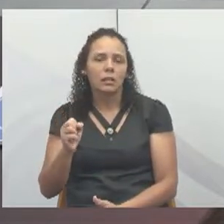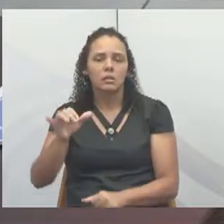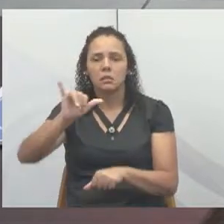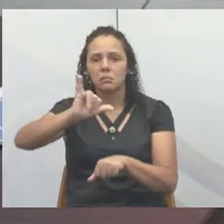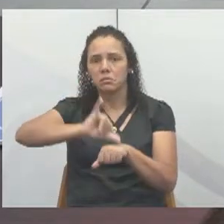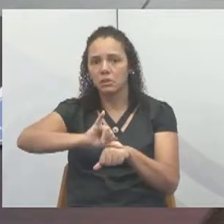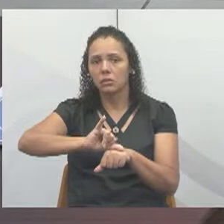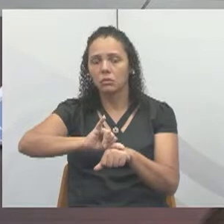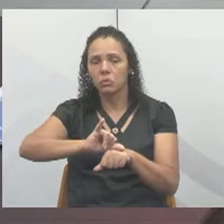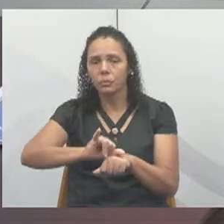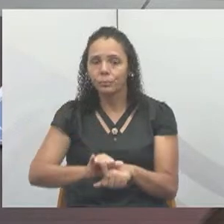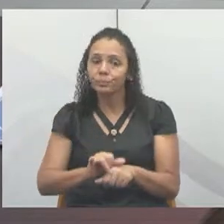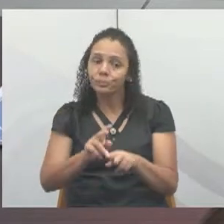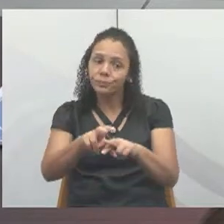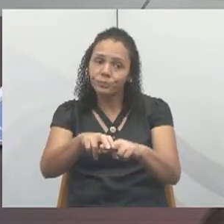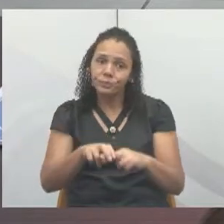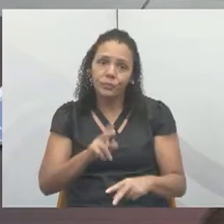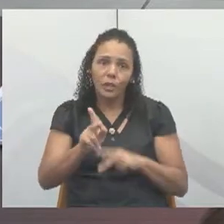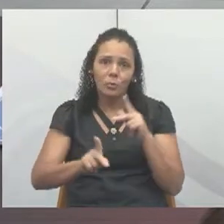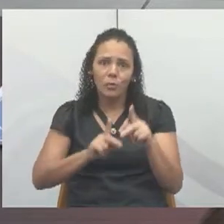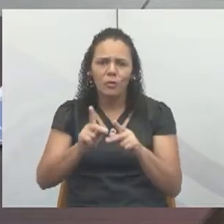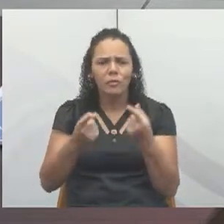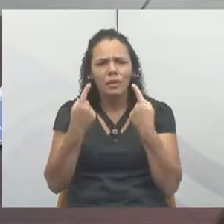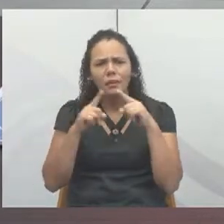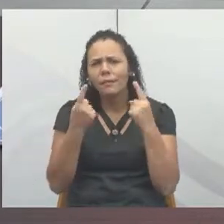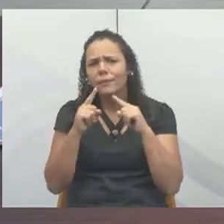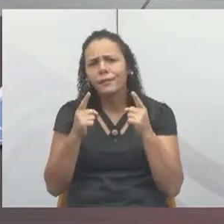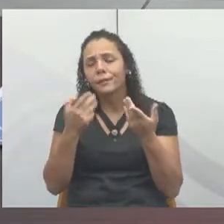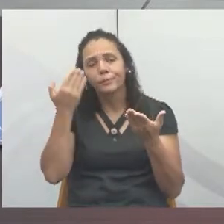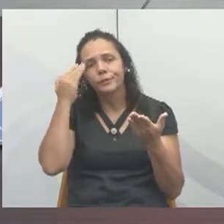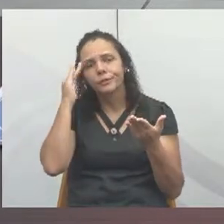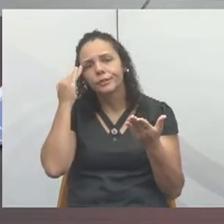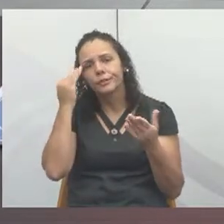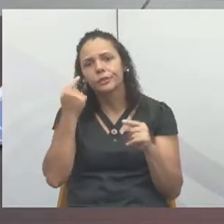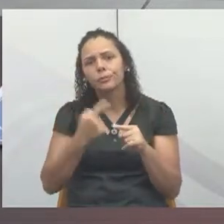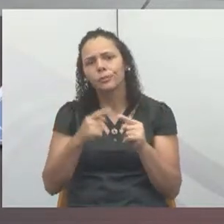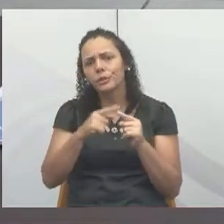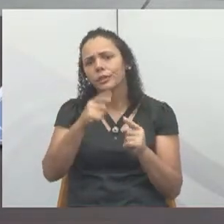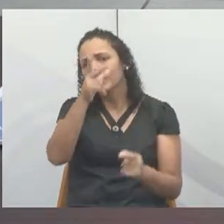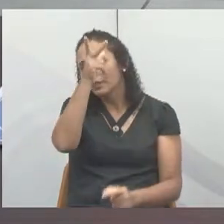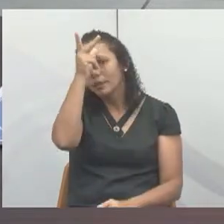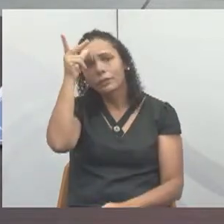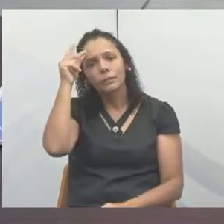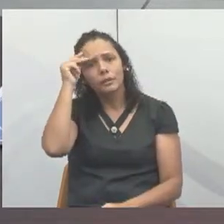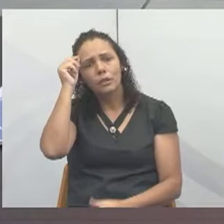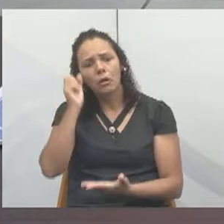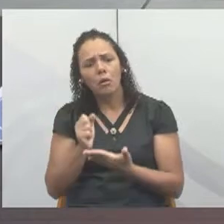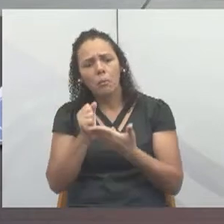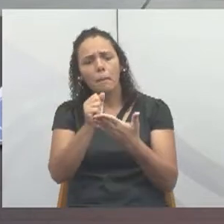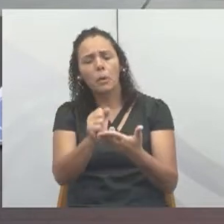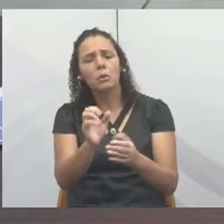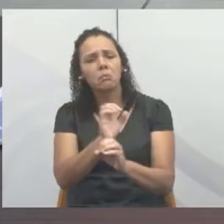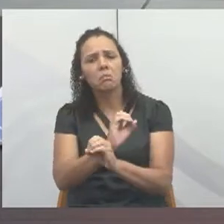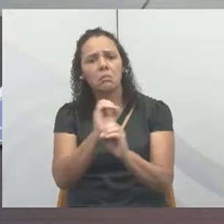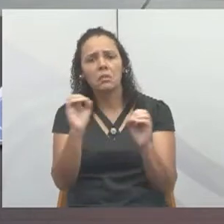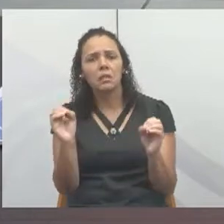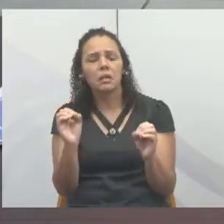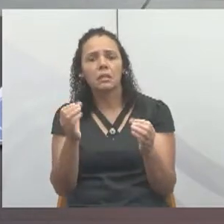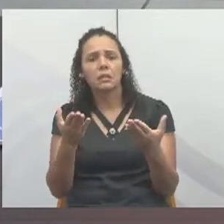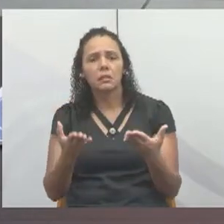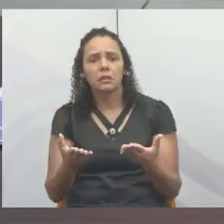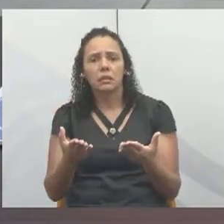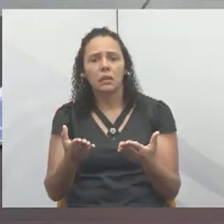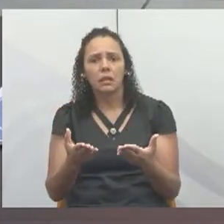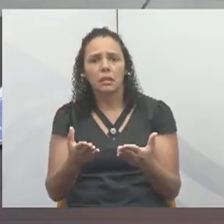consegue entender, muitas das vezes, o porquê que o poder público não dá esse suporte com tanta clareza e